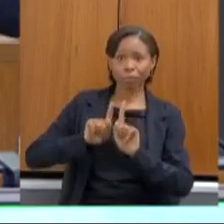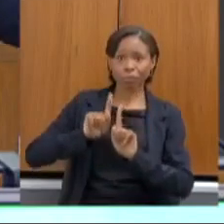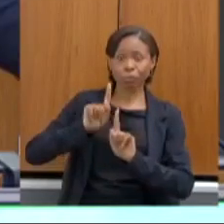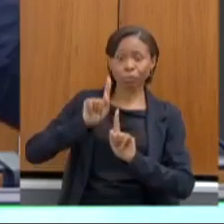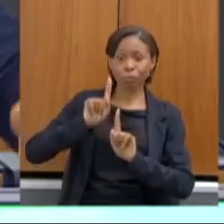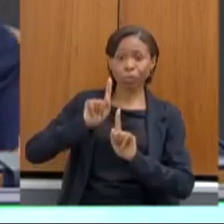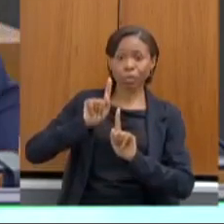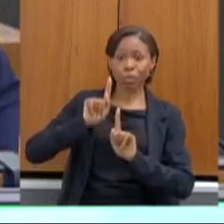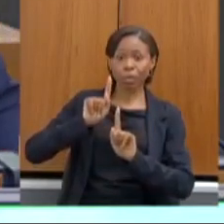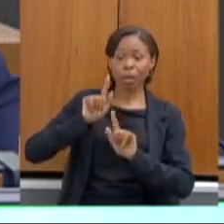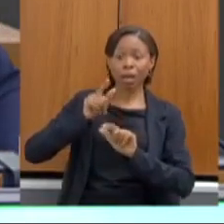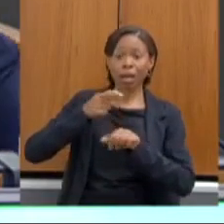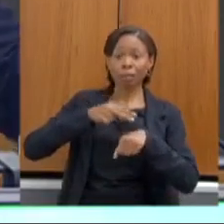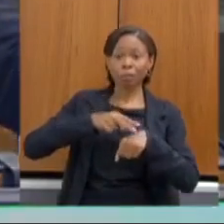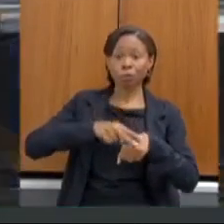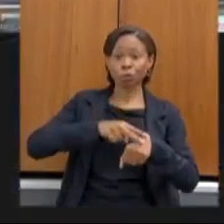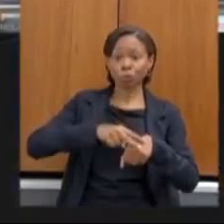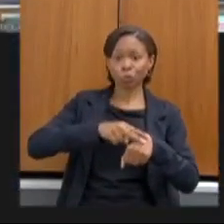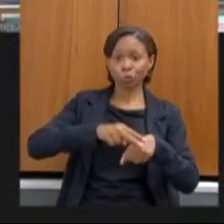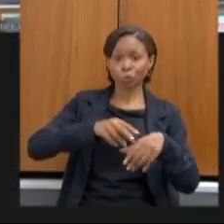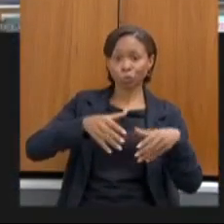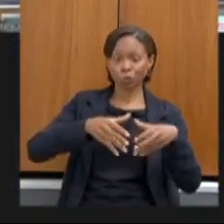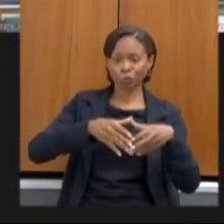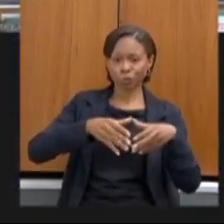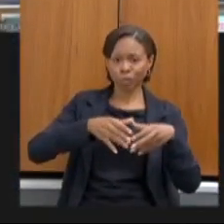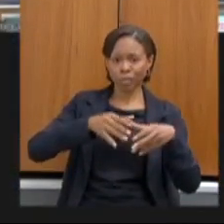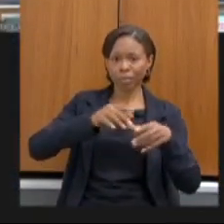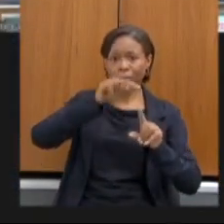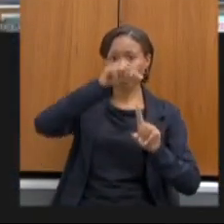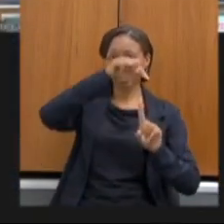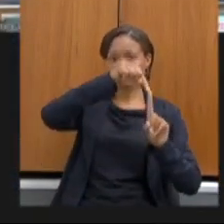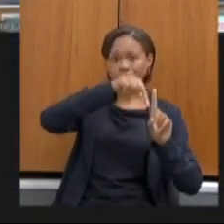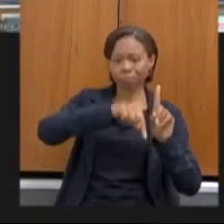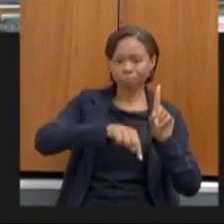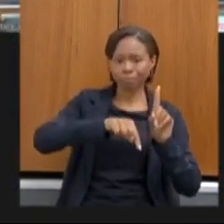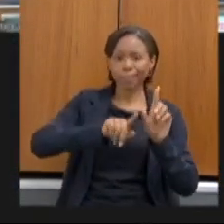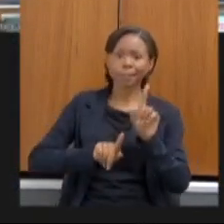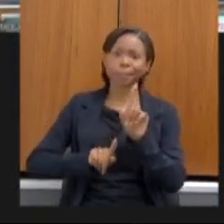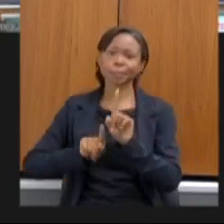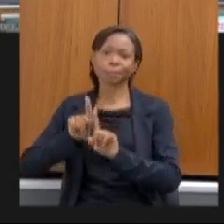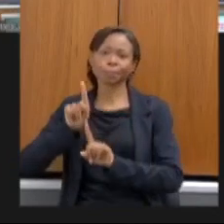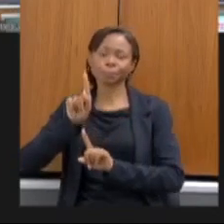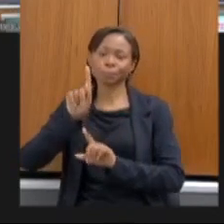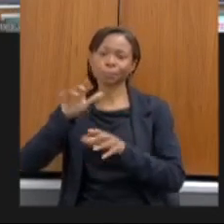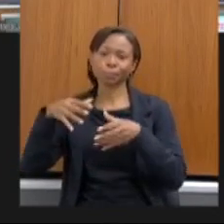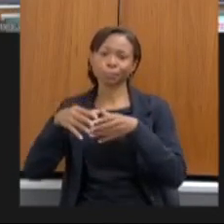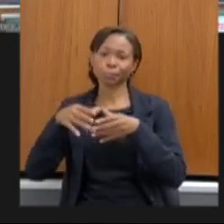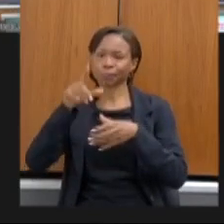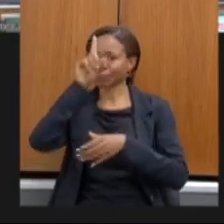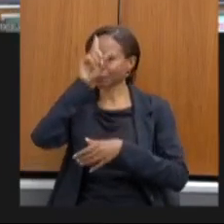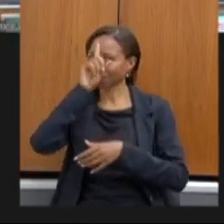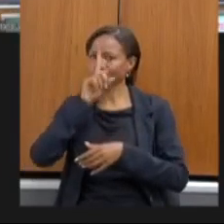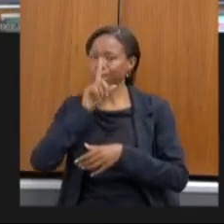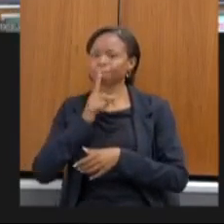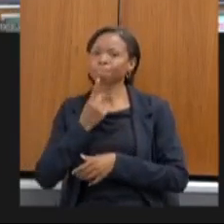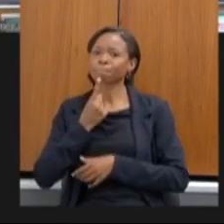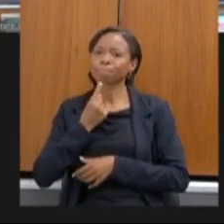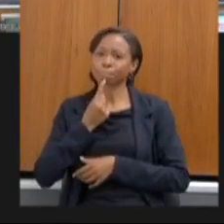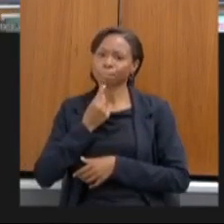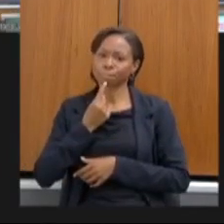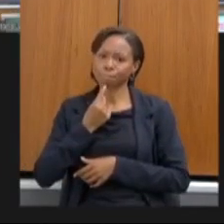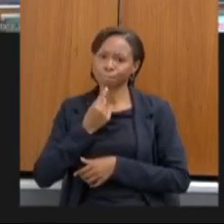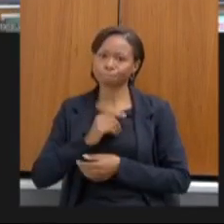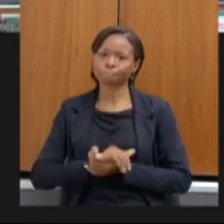de Onda Verde e a ascensão de onda amarela e vermelha a gente